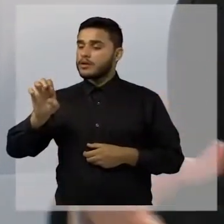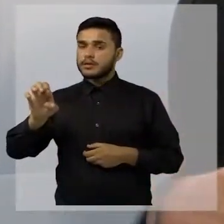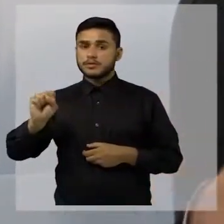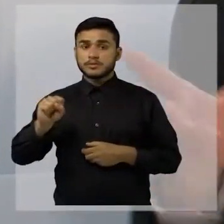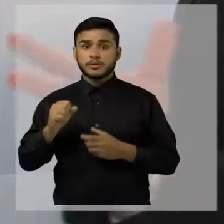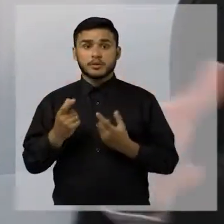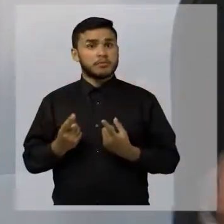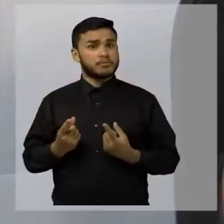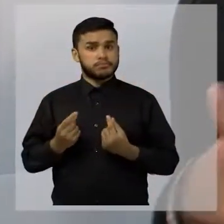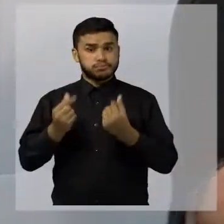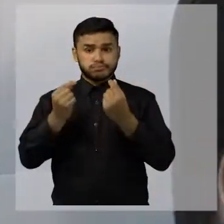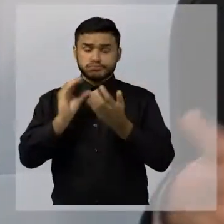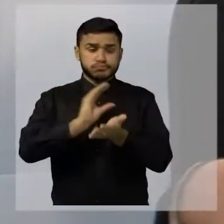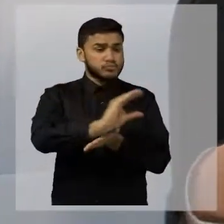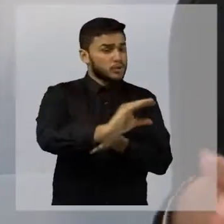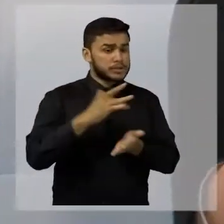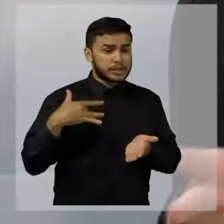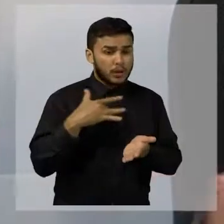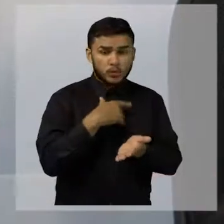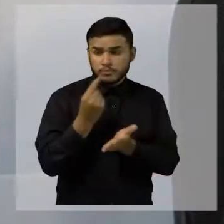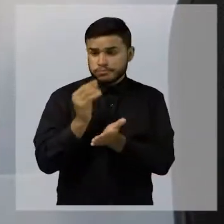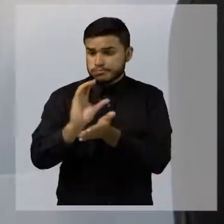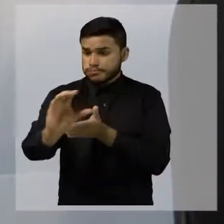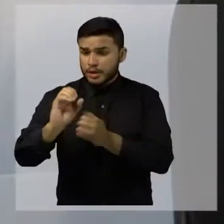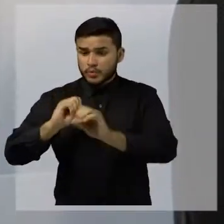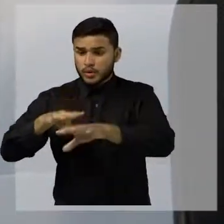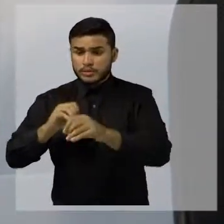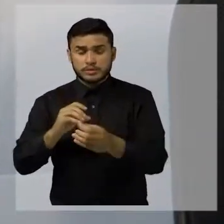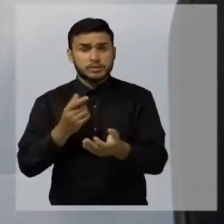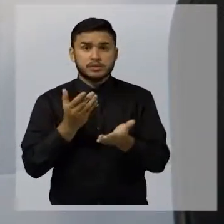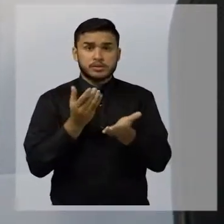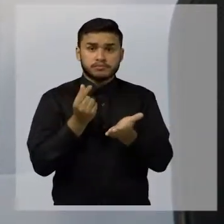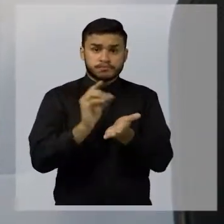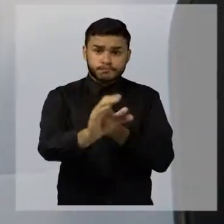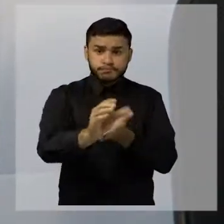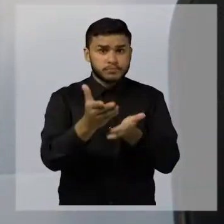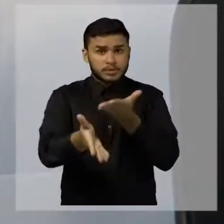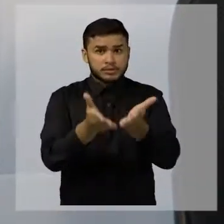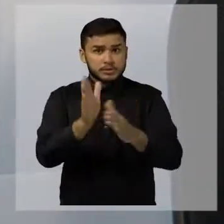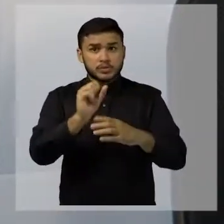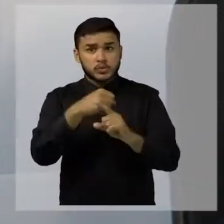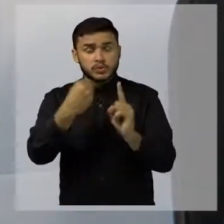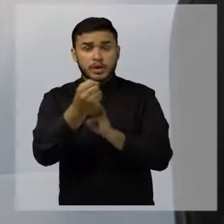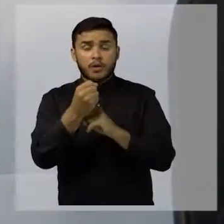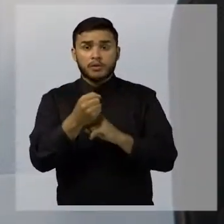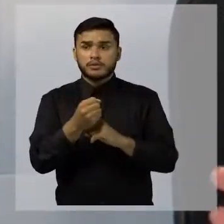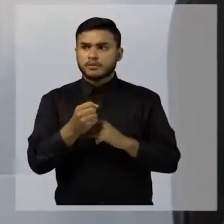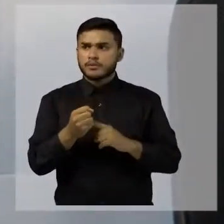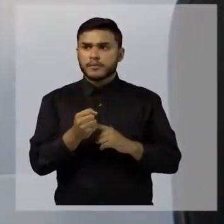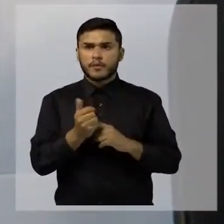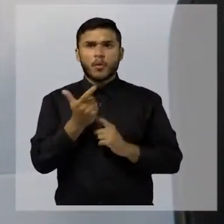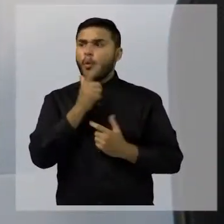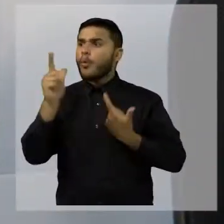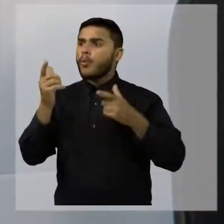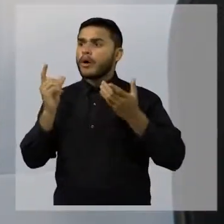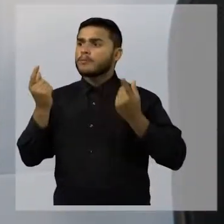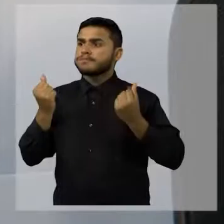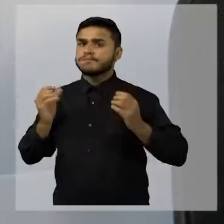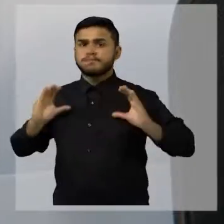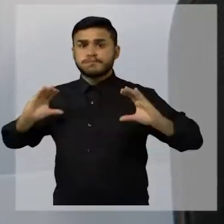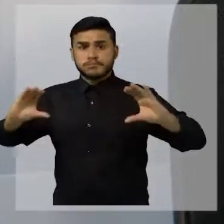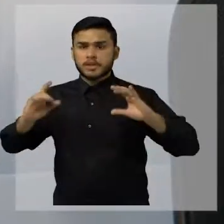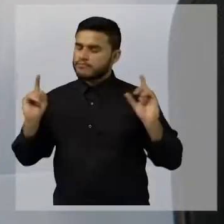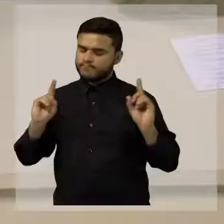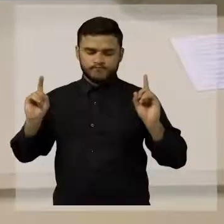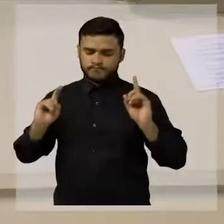economia. Quer dizer, que coisa muito também de choques, né? E o mercado financeiro fica assim assistindo um pouco atônico. É bem